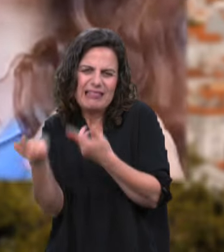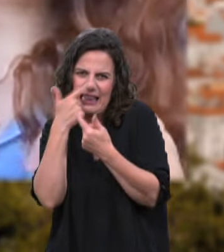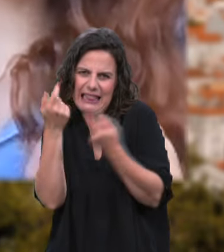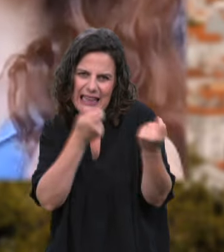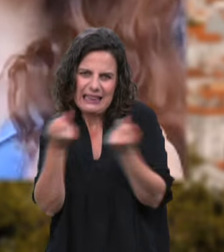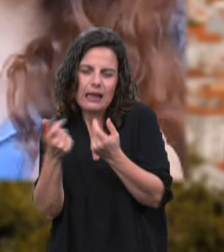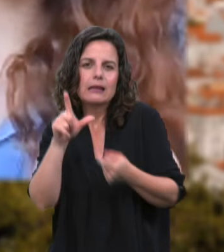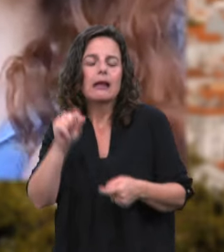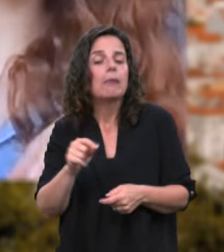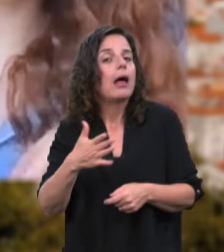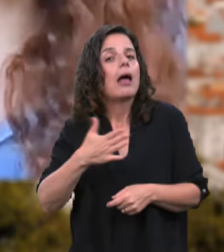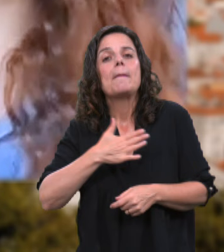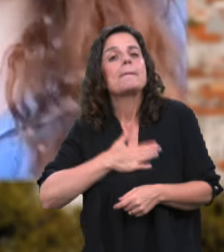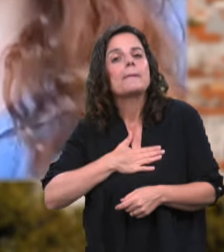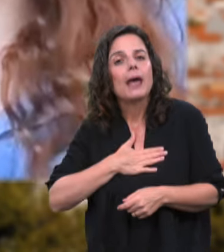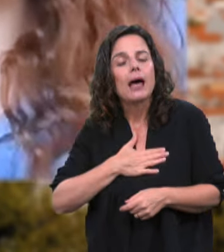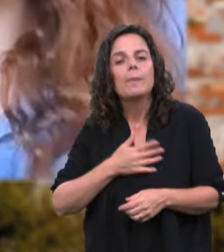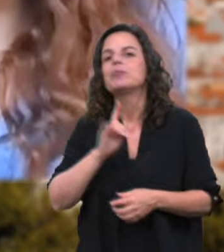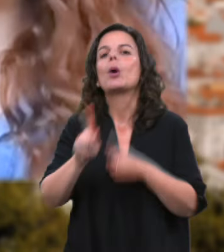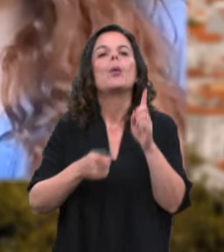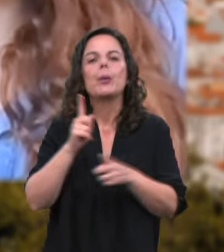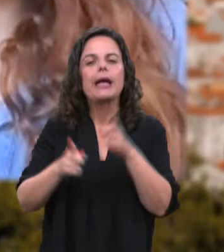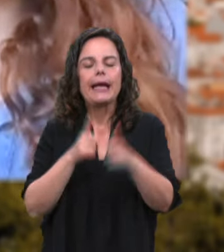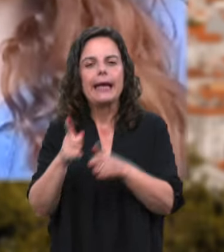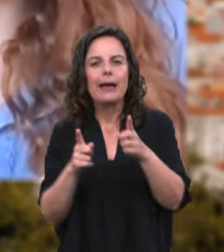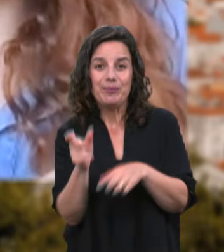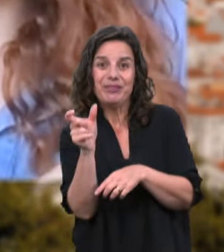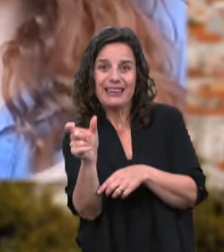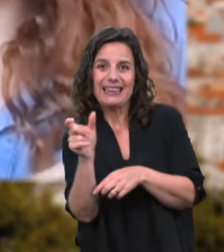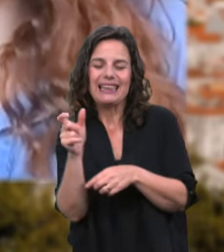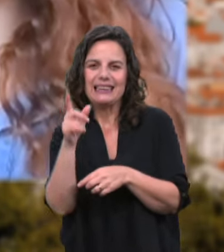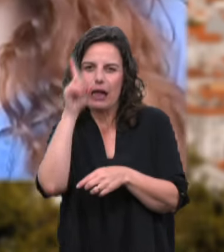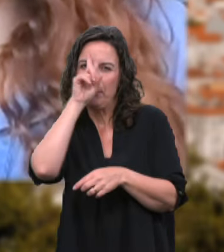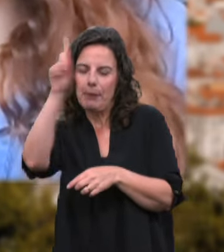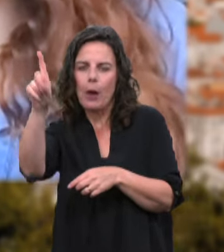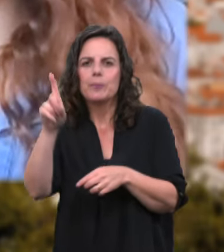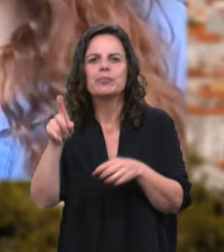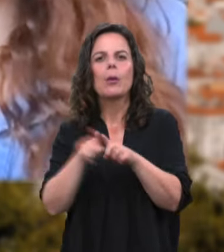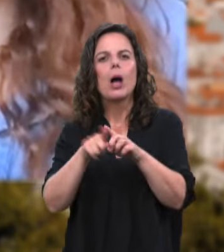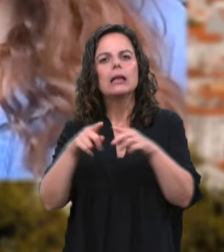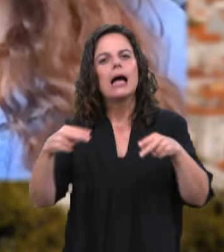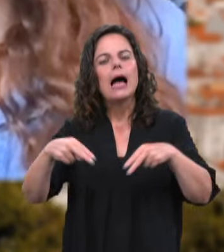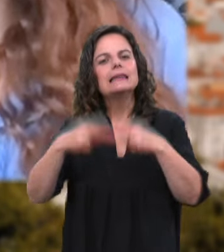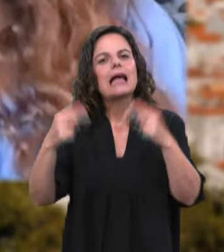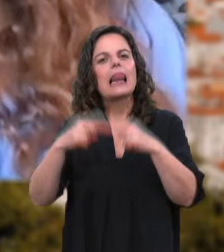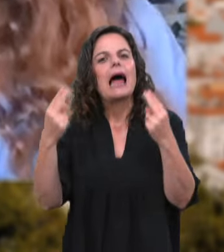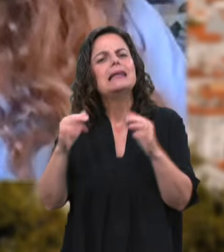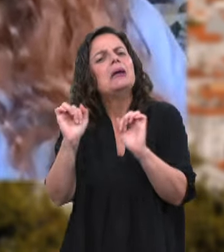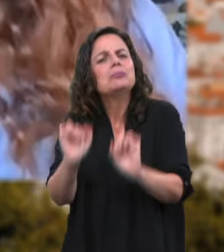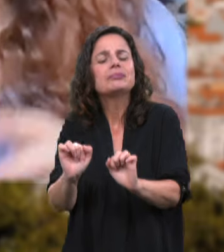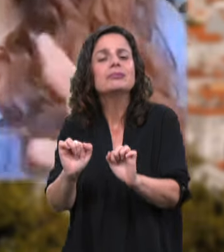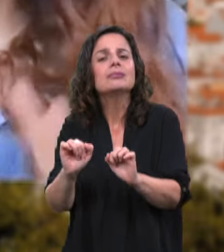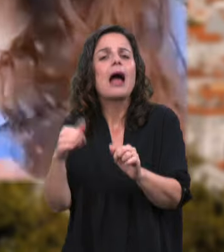E eles adoram também Kartoffeln Salat, que é salada de